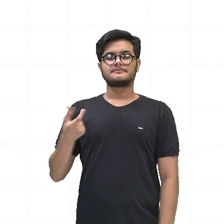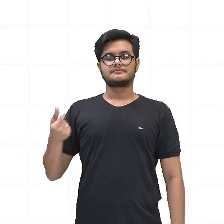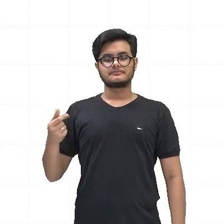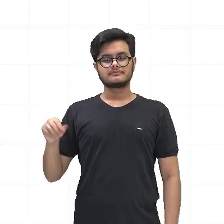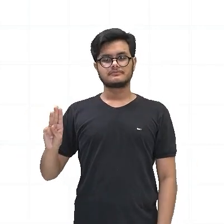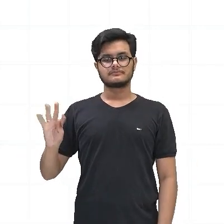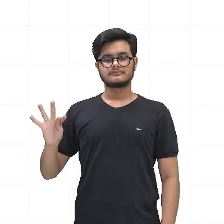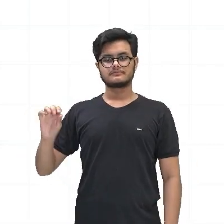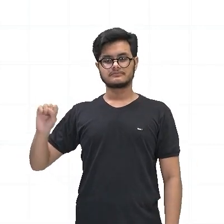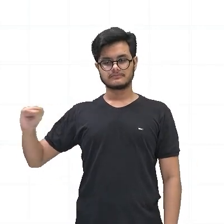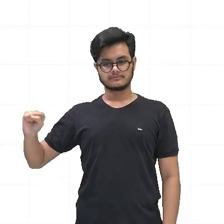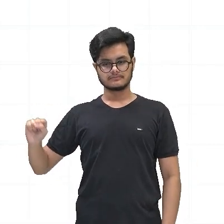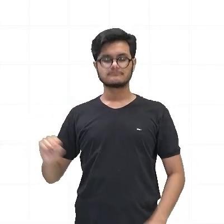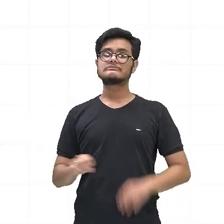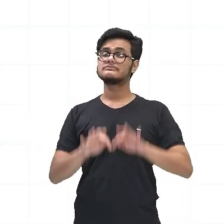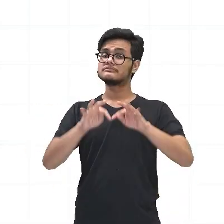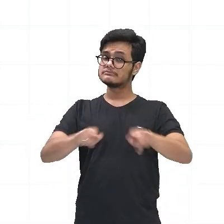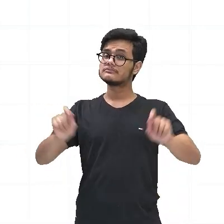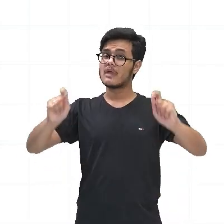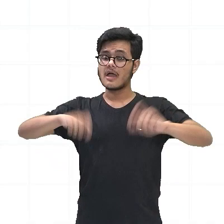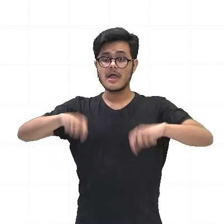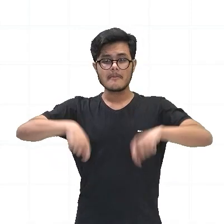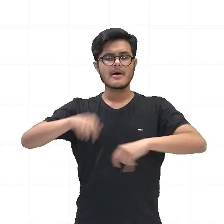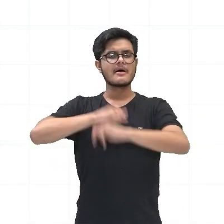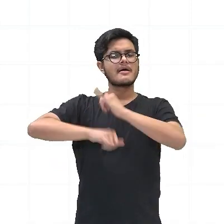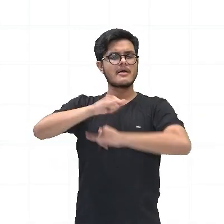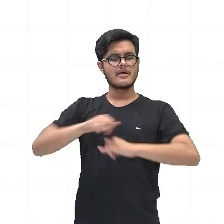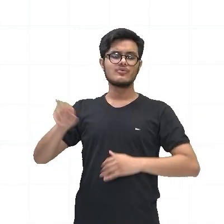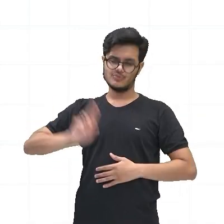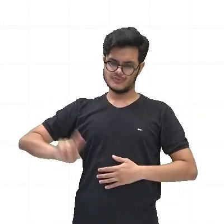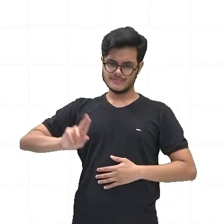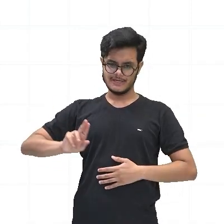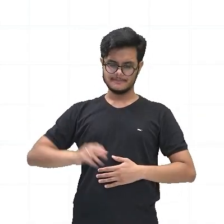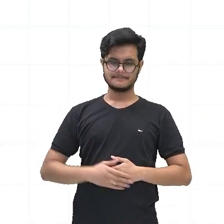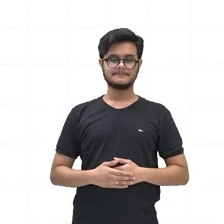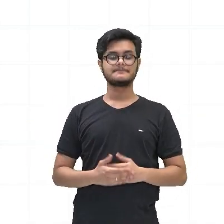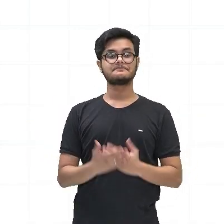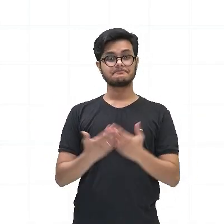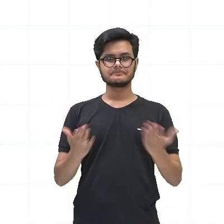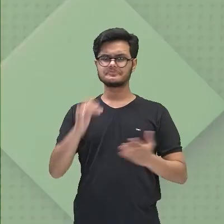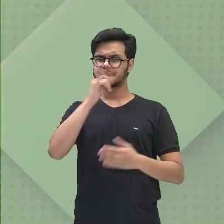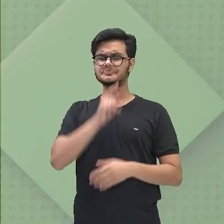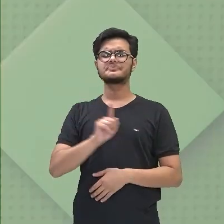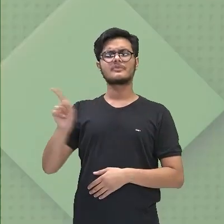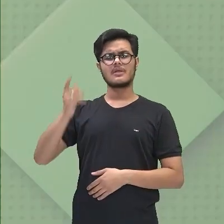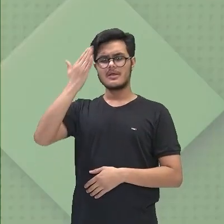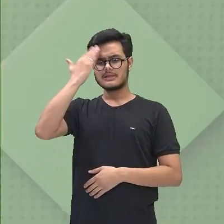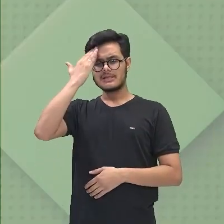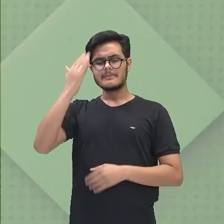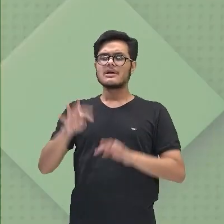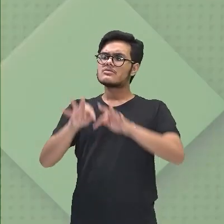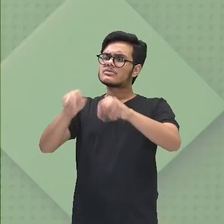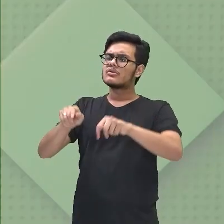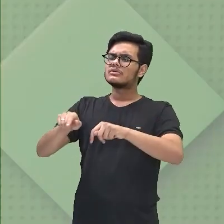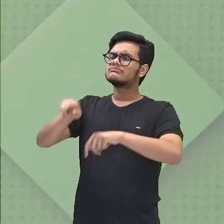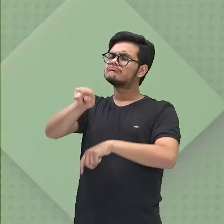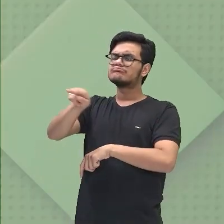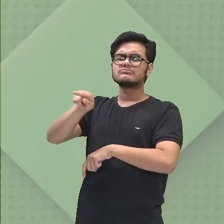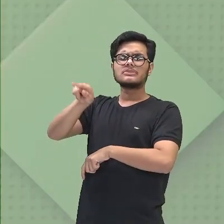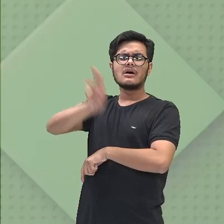watts. Tudo isso, gente, é a potência desses eletrodomésticos. Se a gente souber a potência desses produtos,